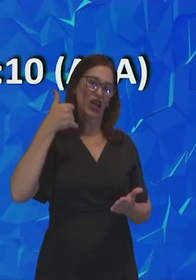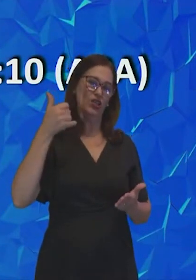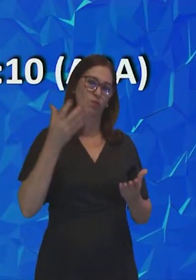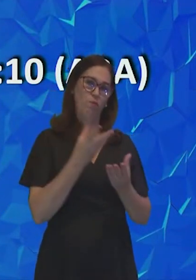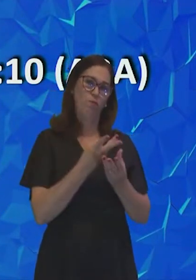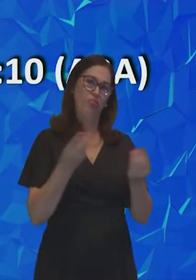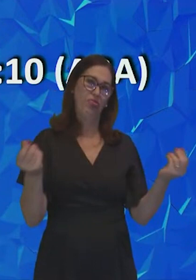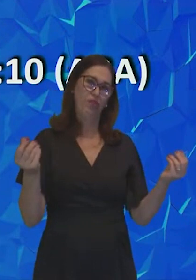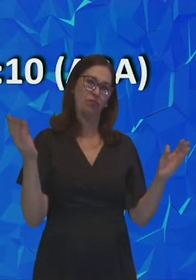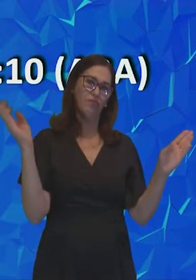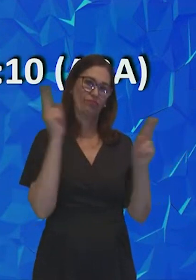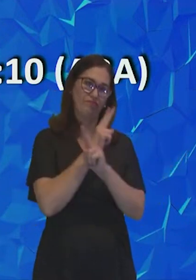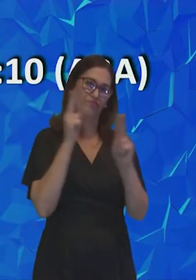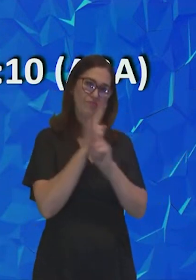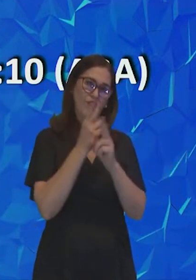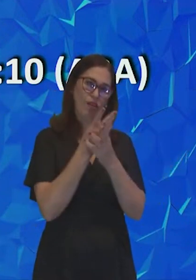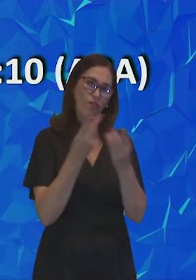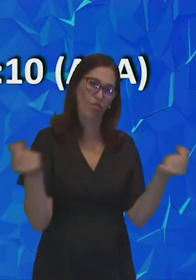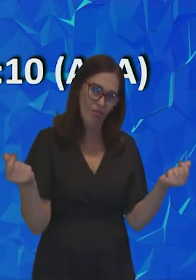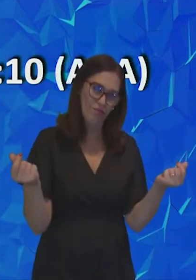são passageiros.